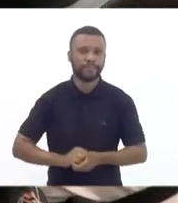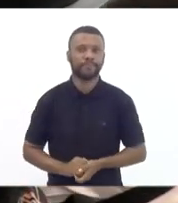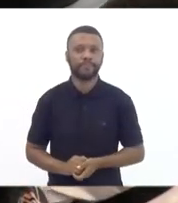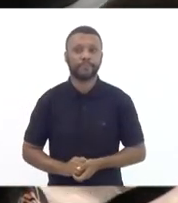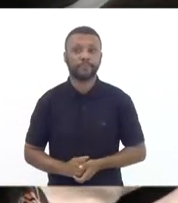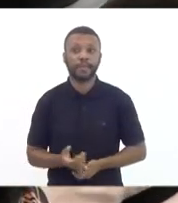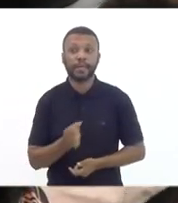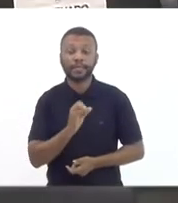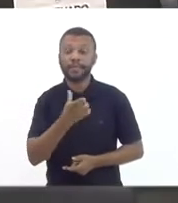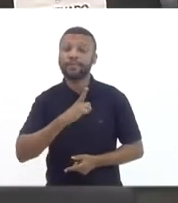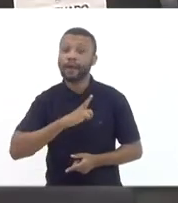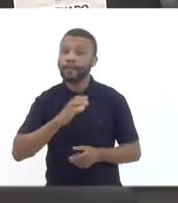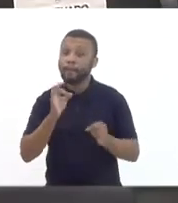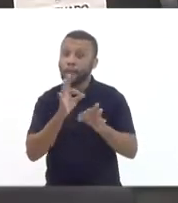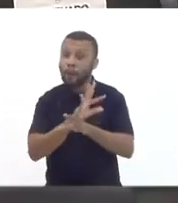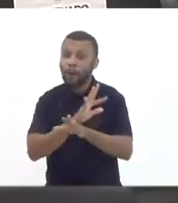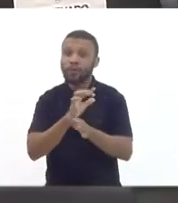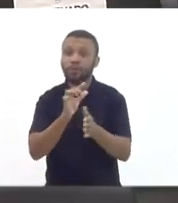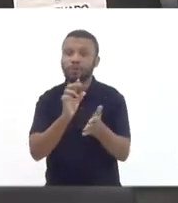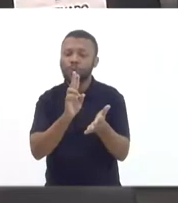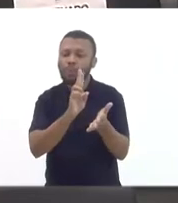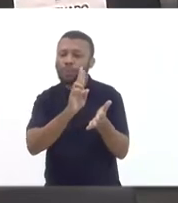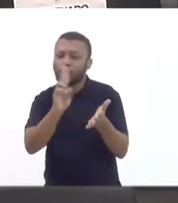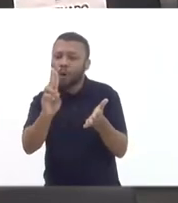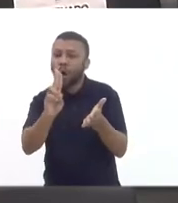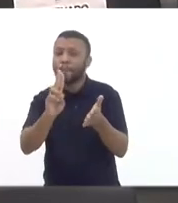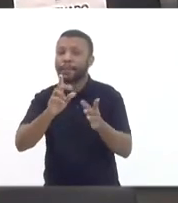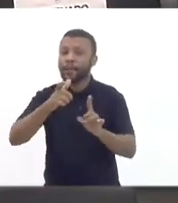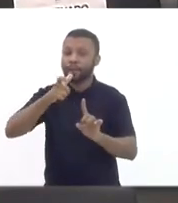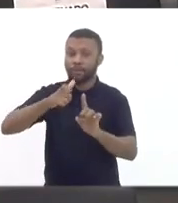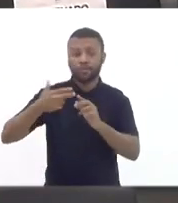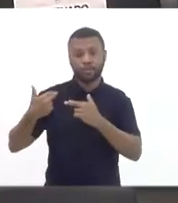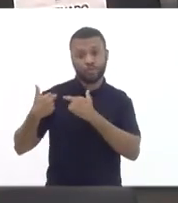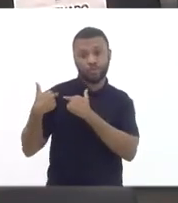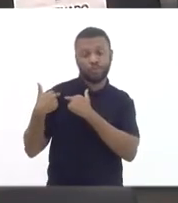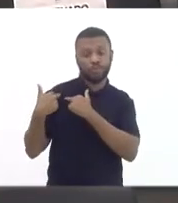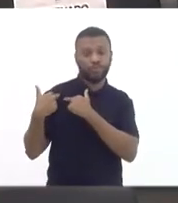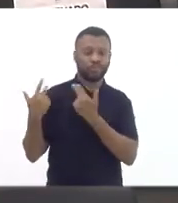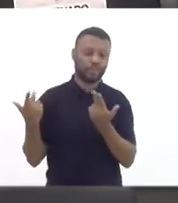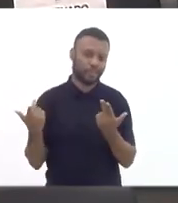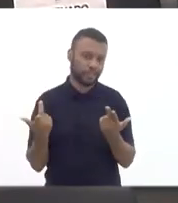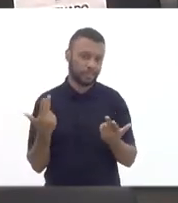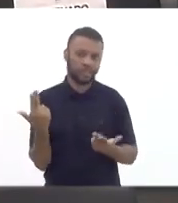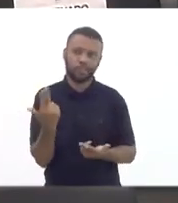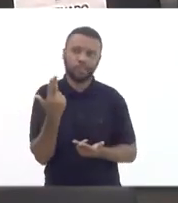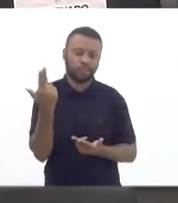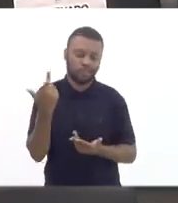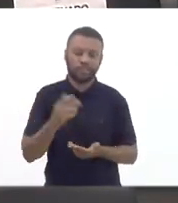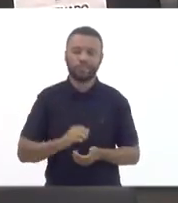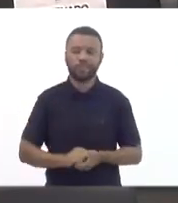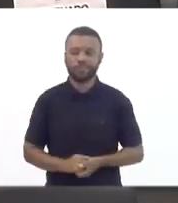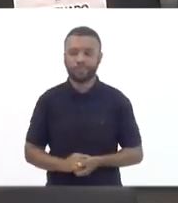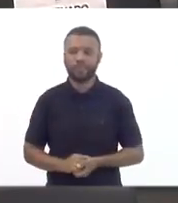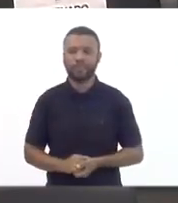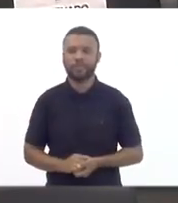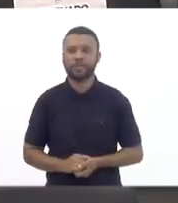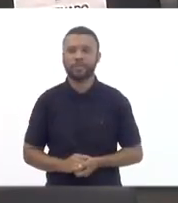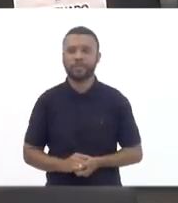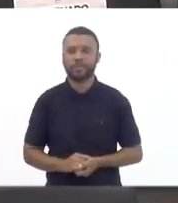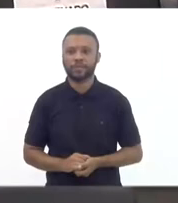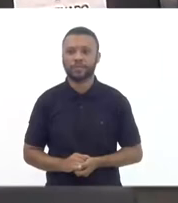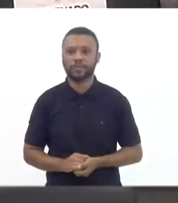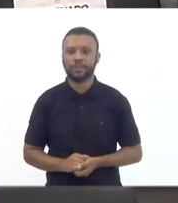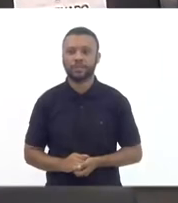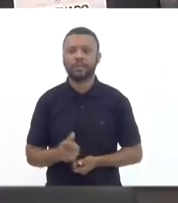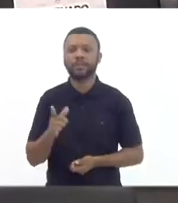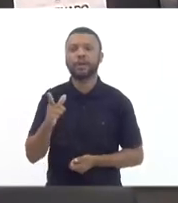se tivesse já microchipado com o nomezinho do cidadão lá... Não faria. Não faria. O senhor quer ver uma coisa? Não faria. Ele vai